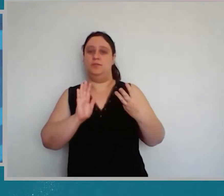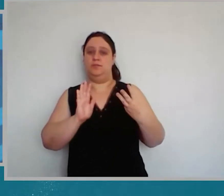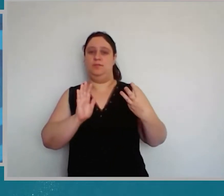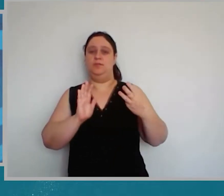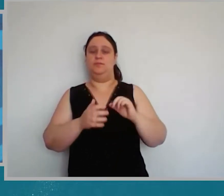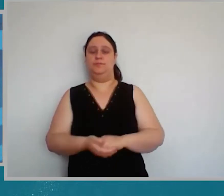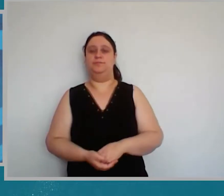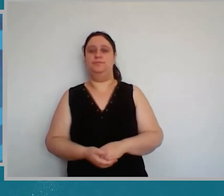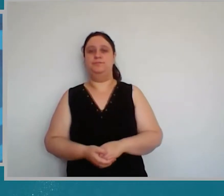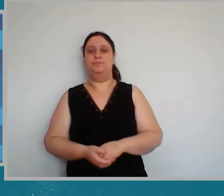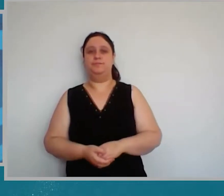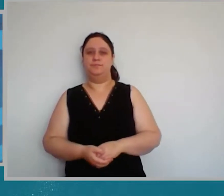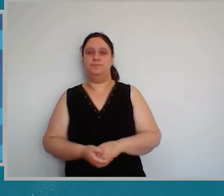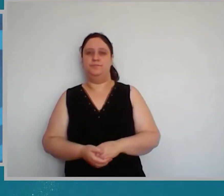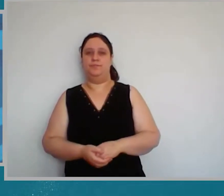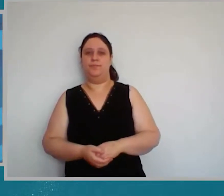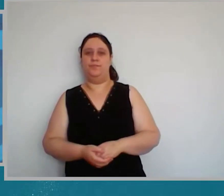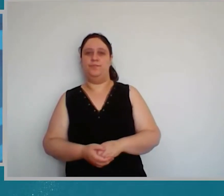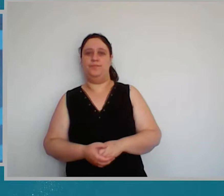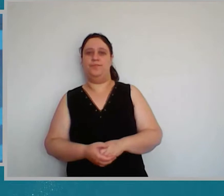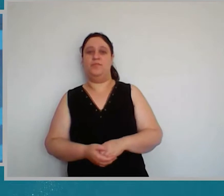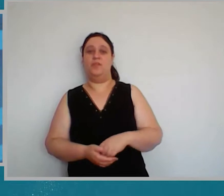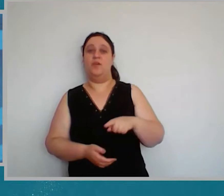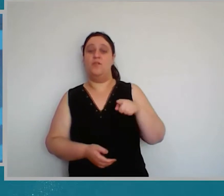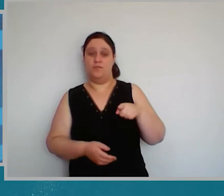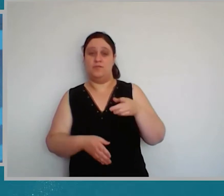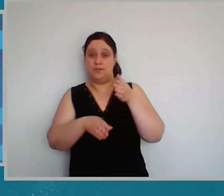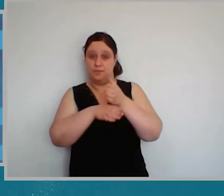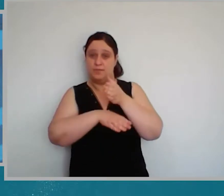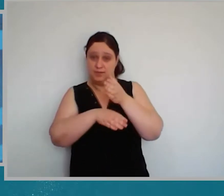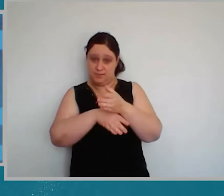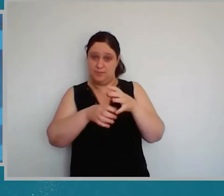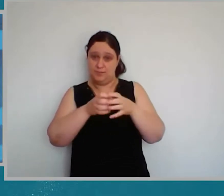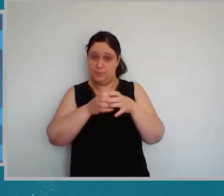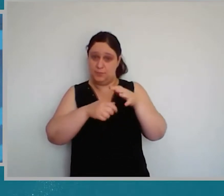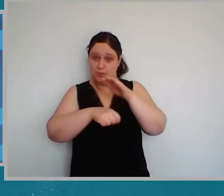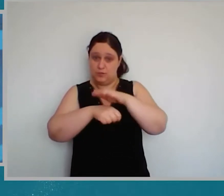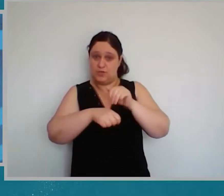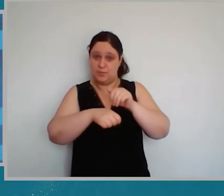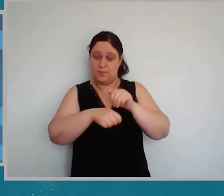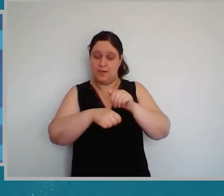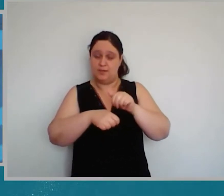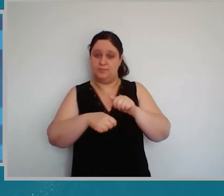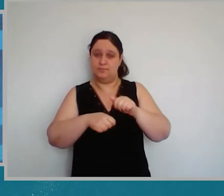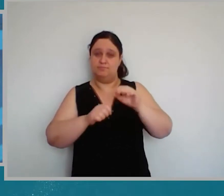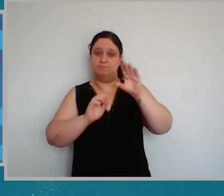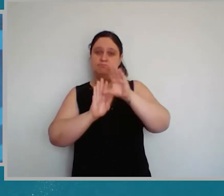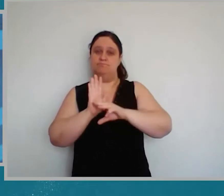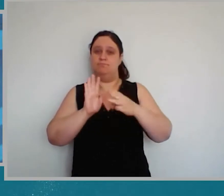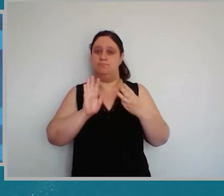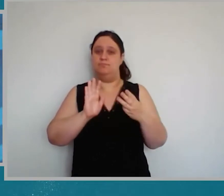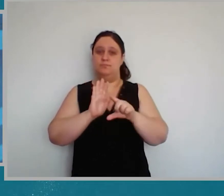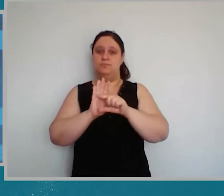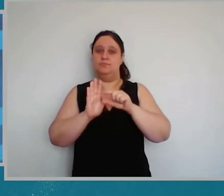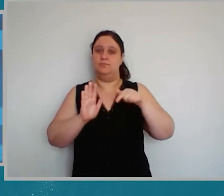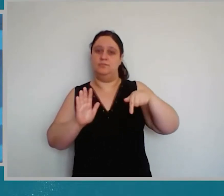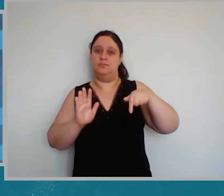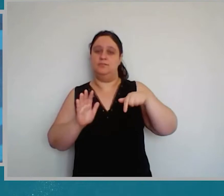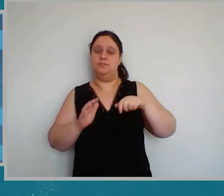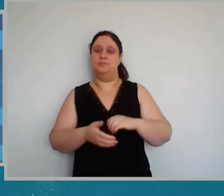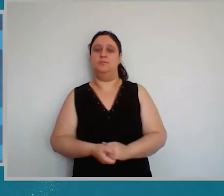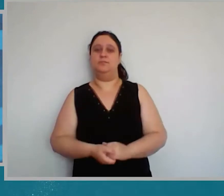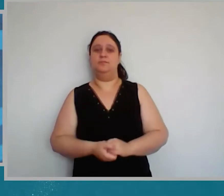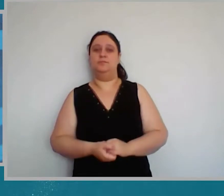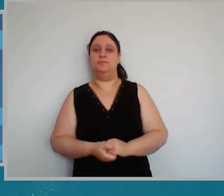Você faz parte da raça chamada? Capítulo 3, versículo 7.